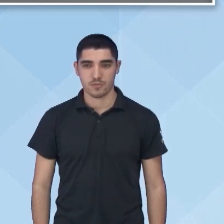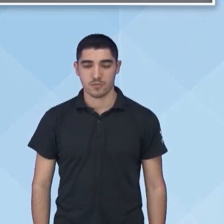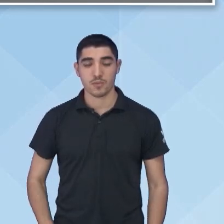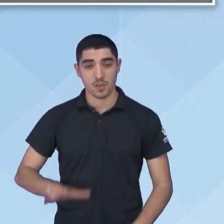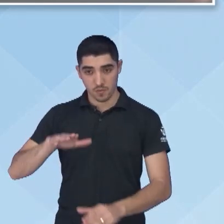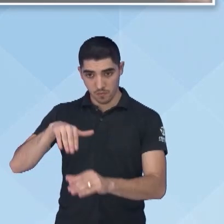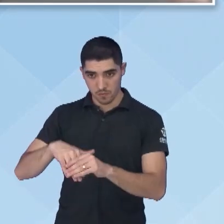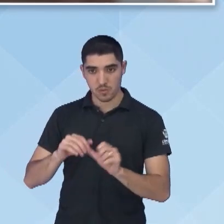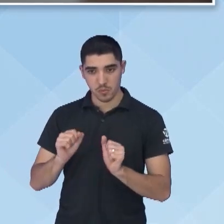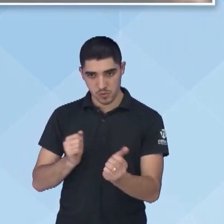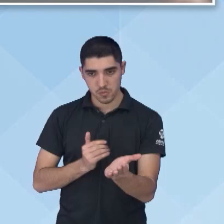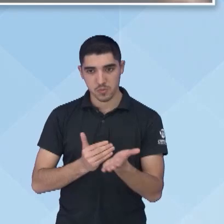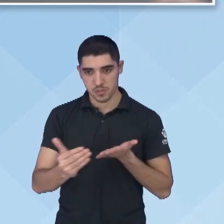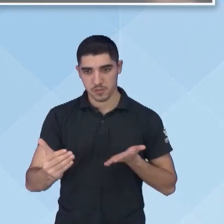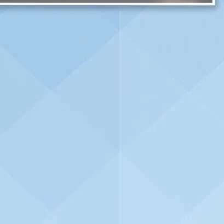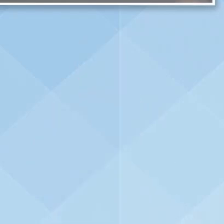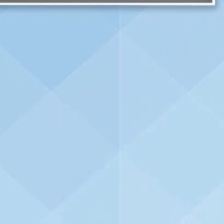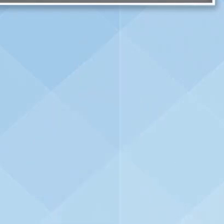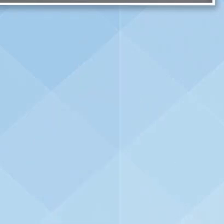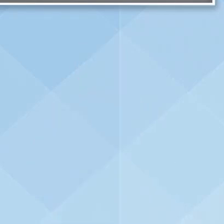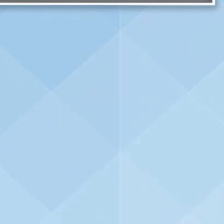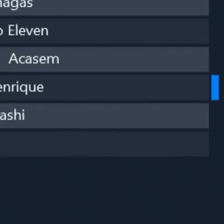Aberta a votação.